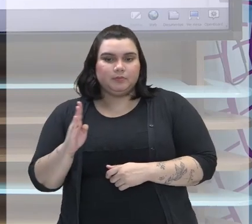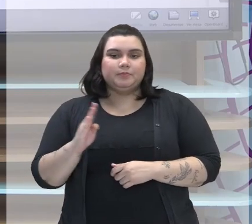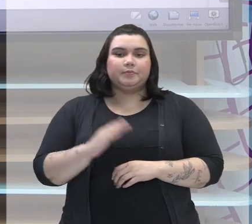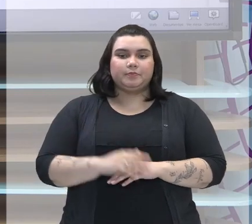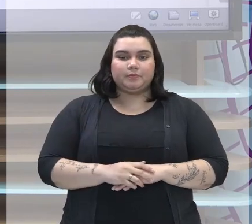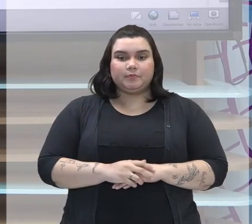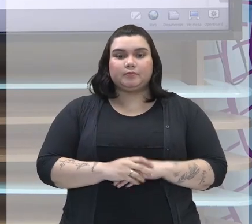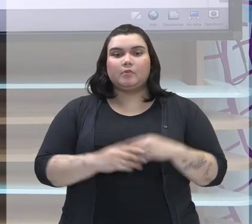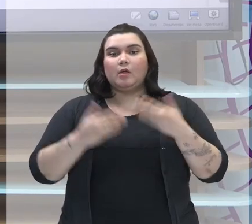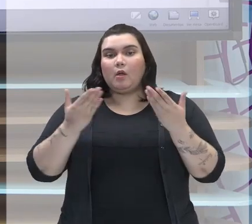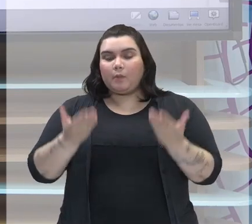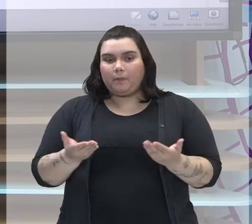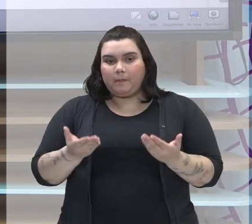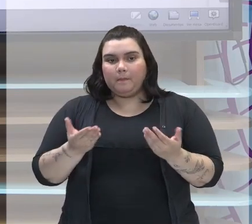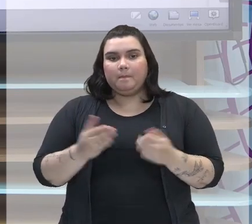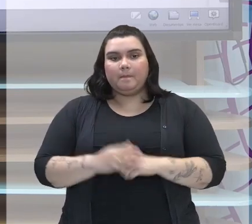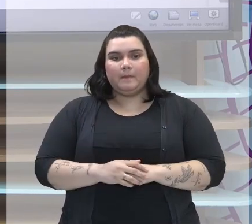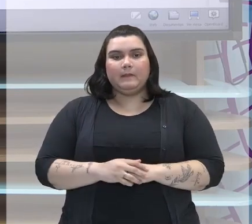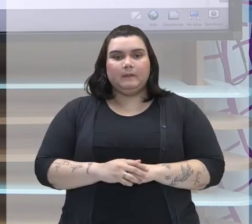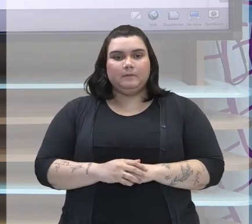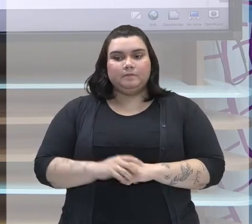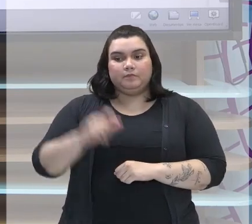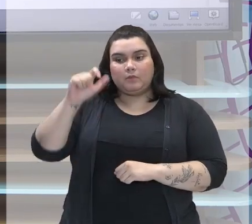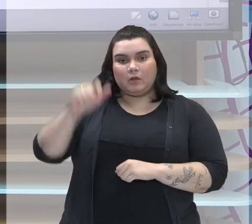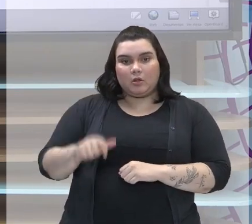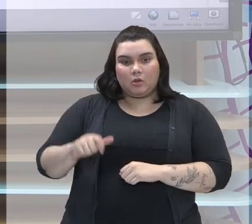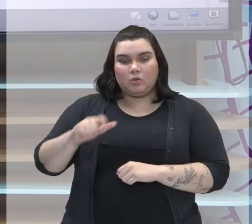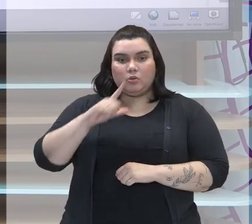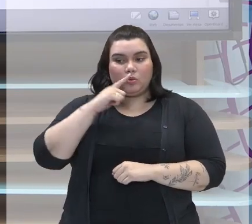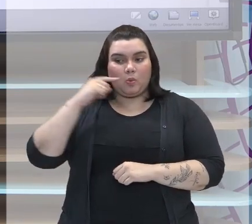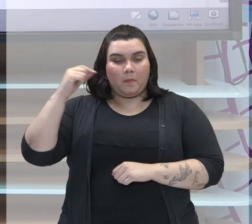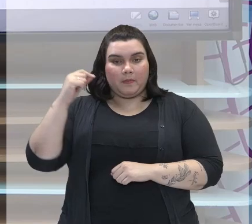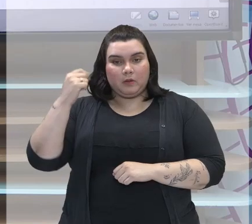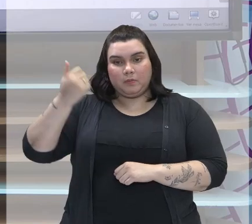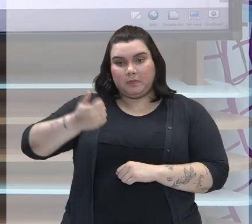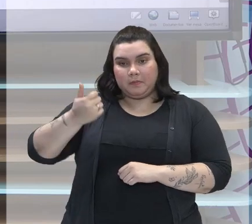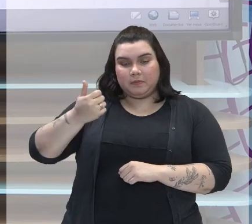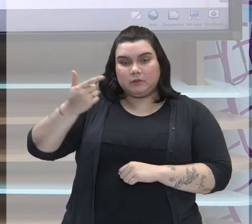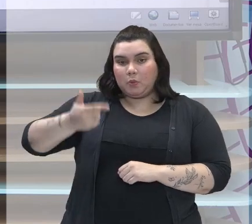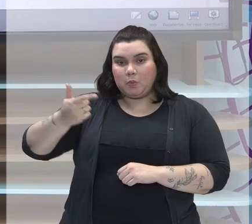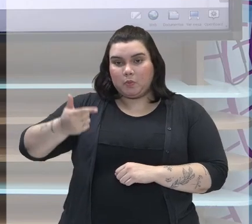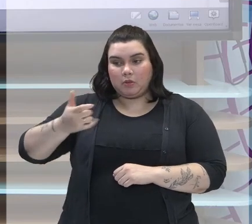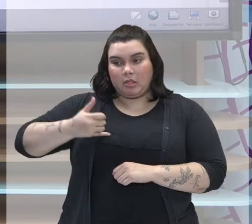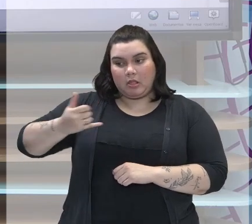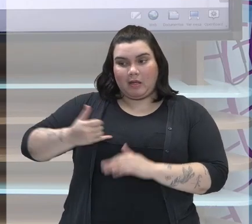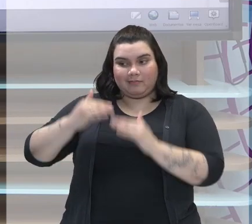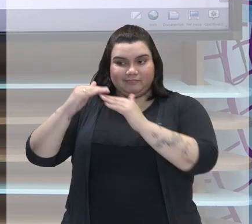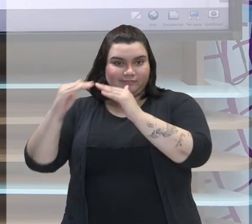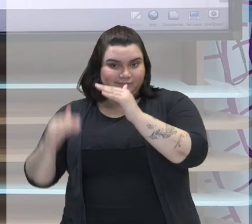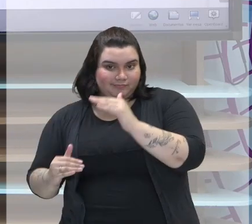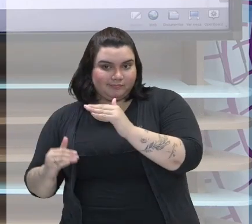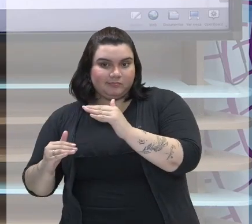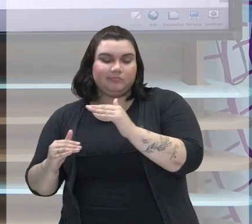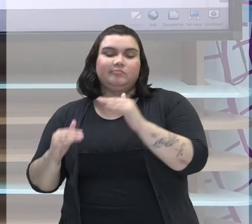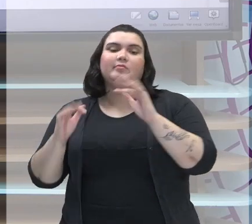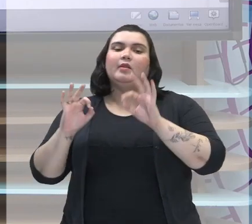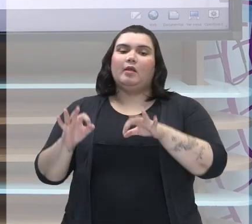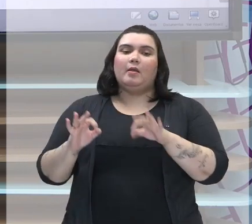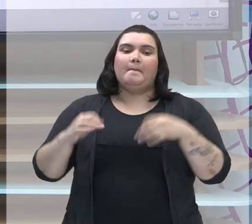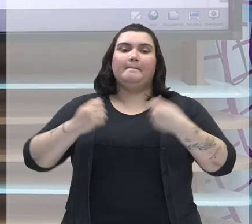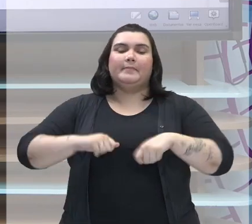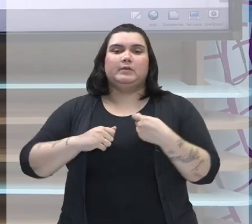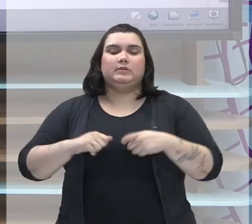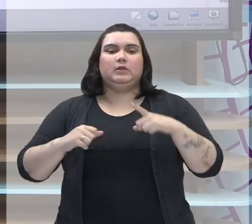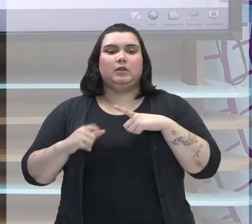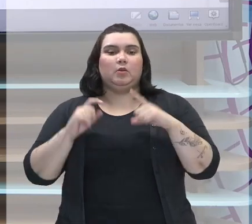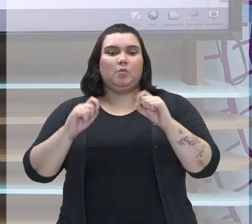Bom, enquanto Dom Pedro ainda é menor de idade, o que temos que fazer?